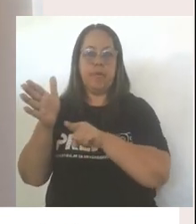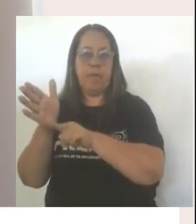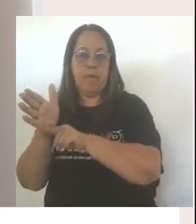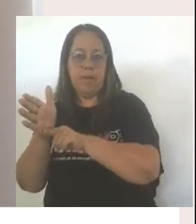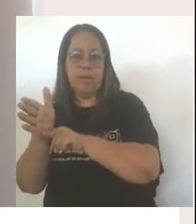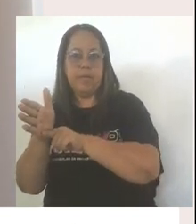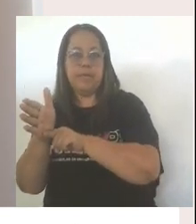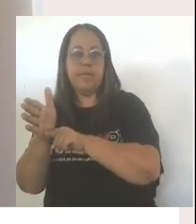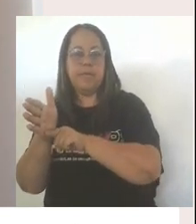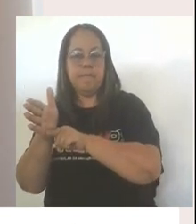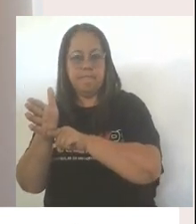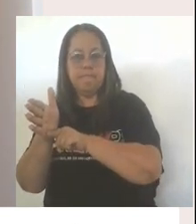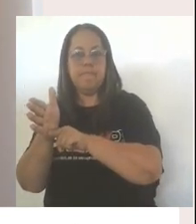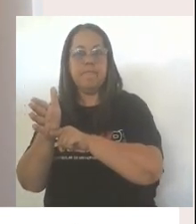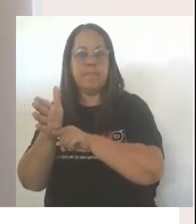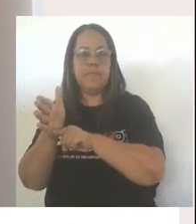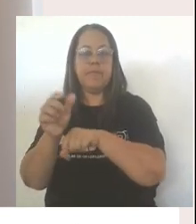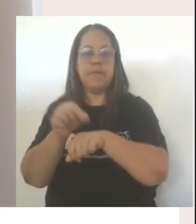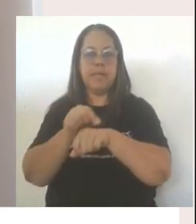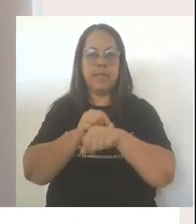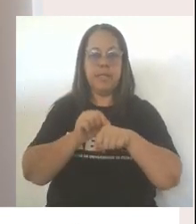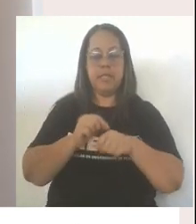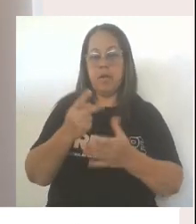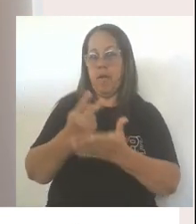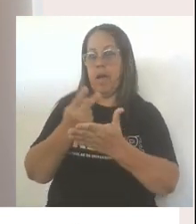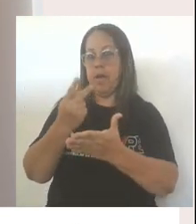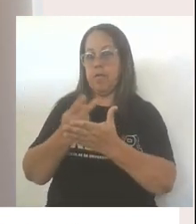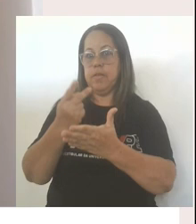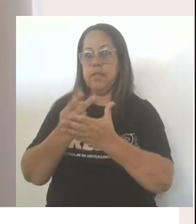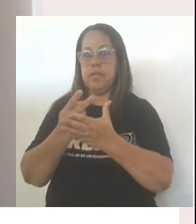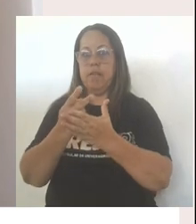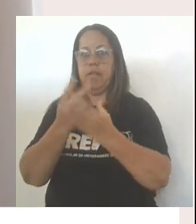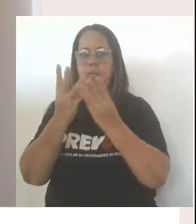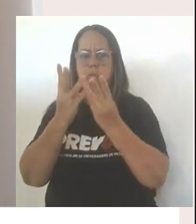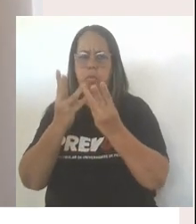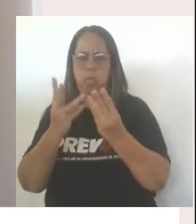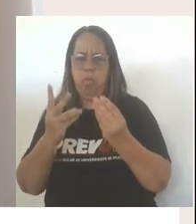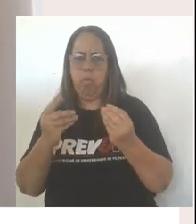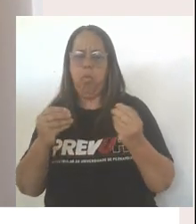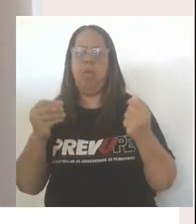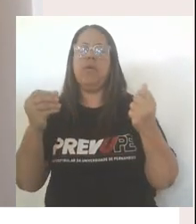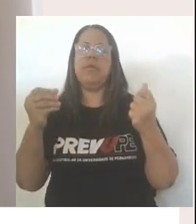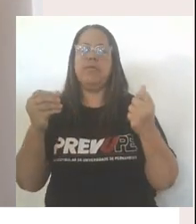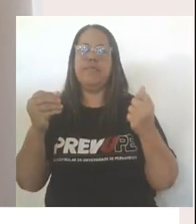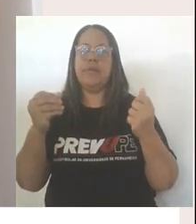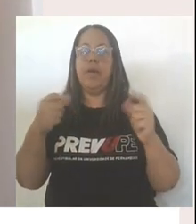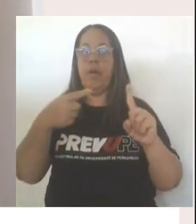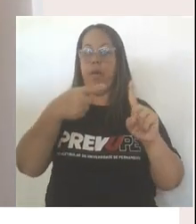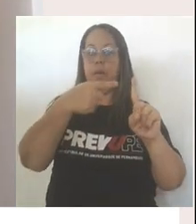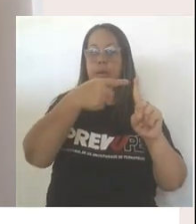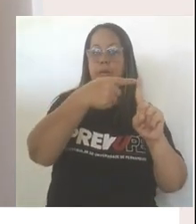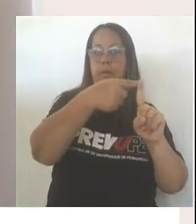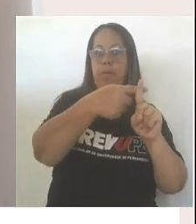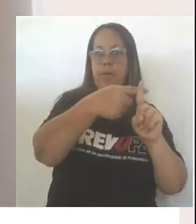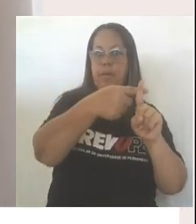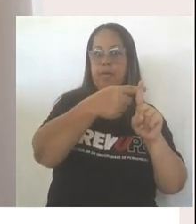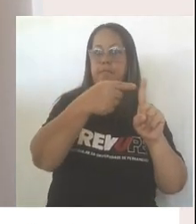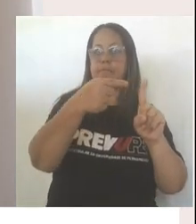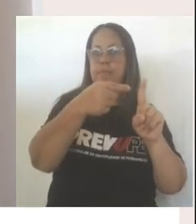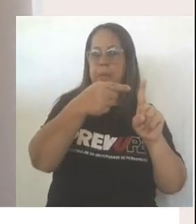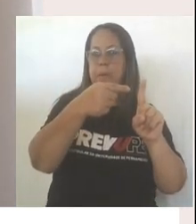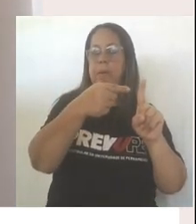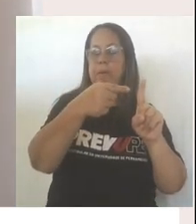eletrodo negativo da célula, onde ocorre oxidação. O cátodo, que é um eletrodo positivo